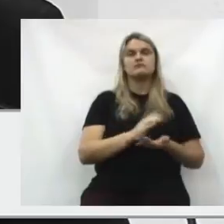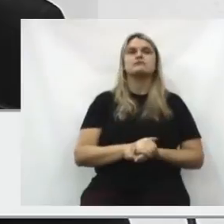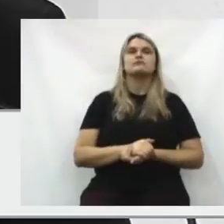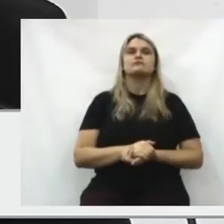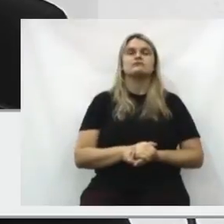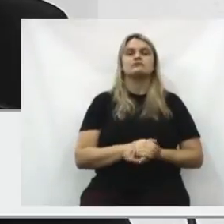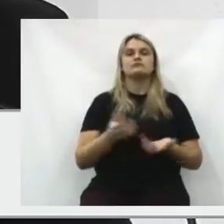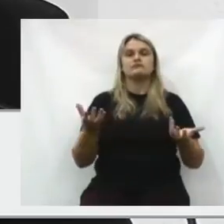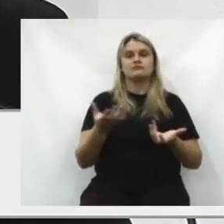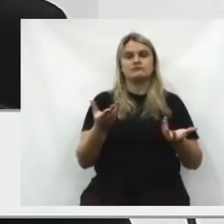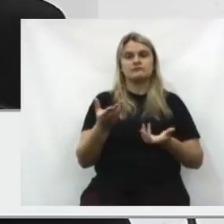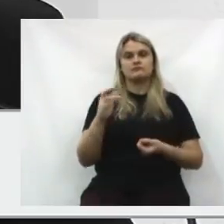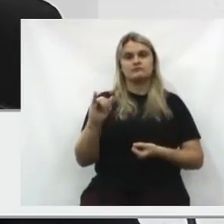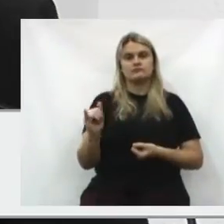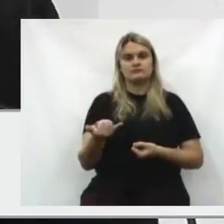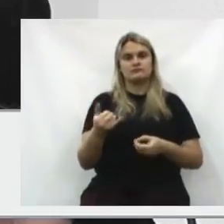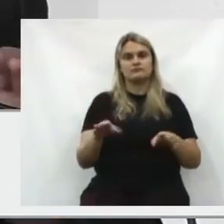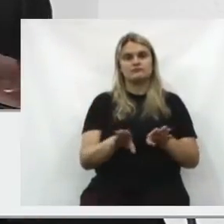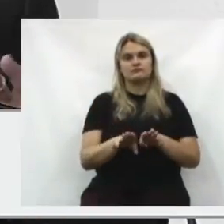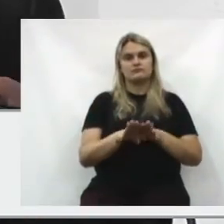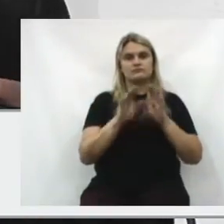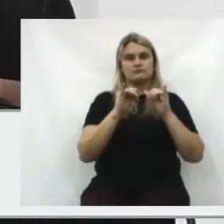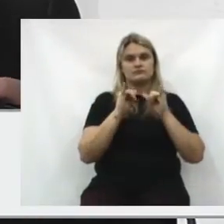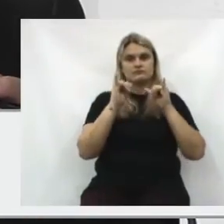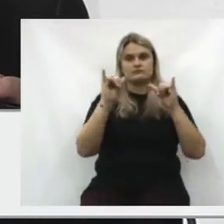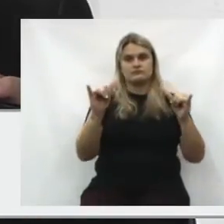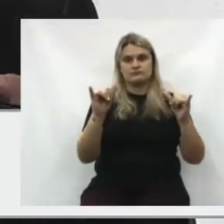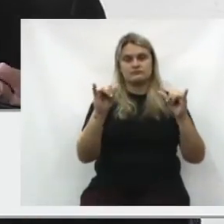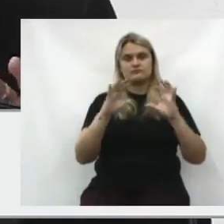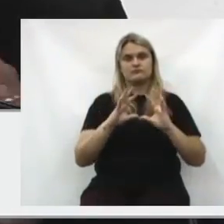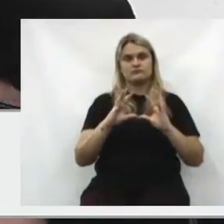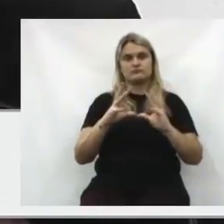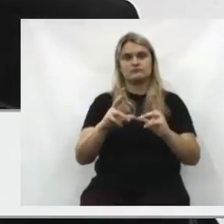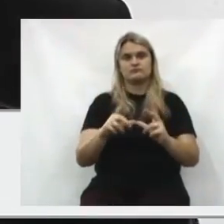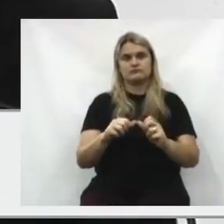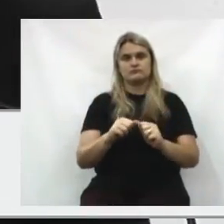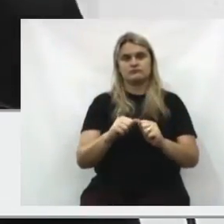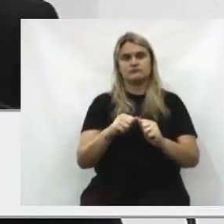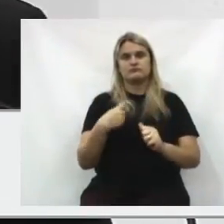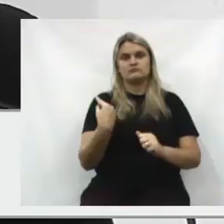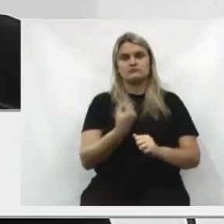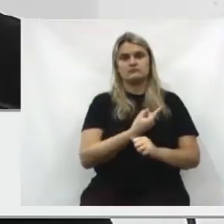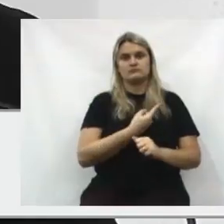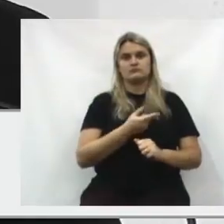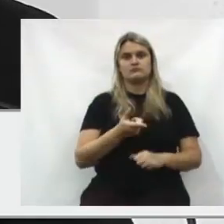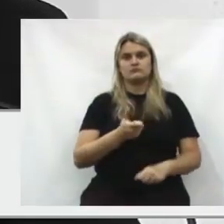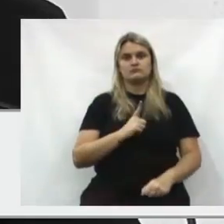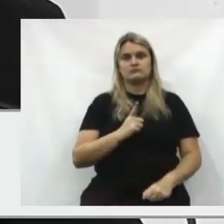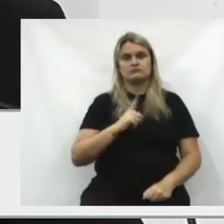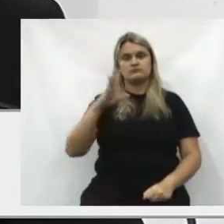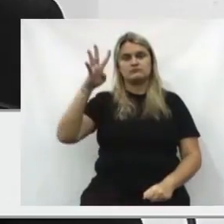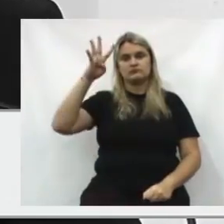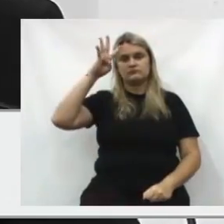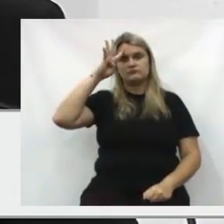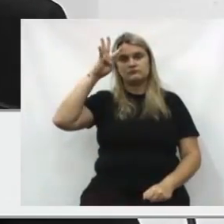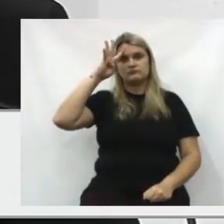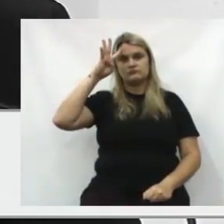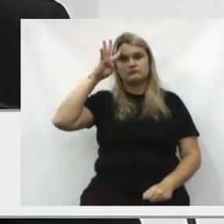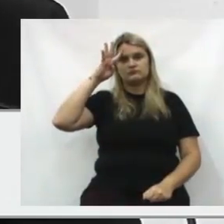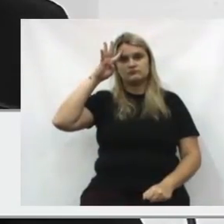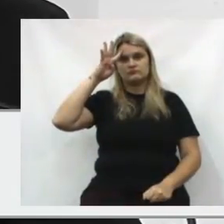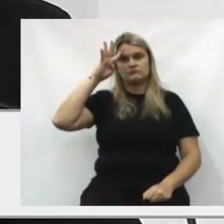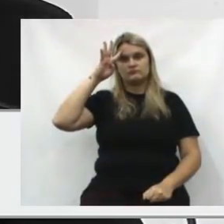bastante pessoas prestigiando. Quero aproveitar também e avisar a todos. Nós